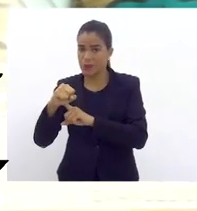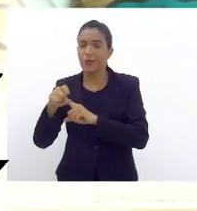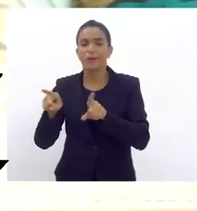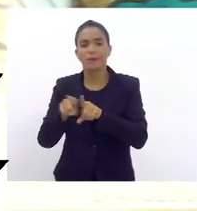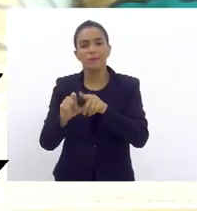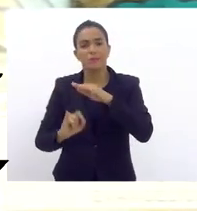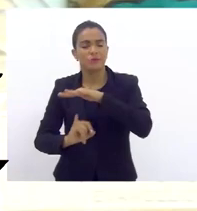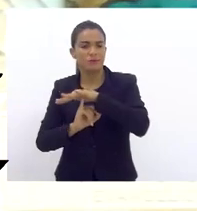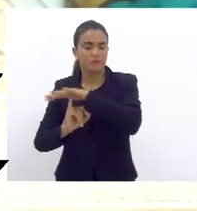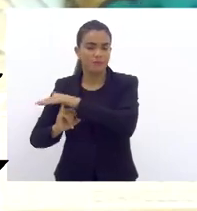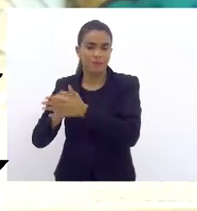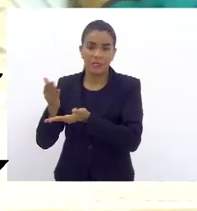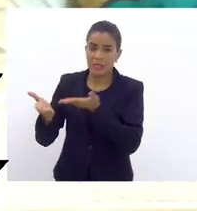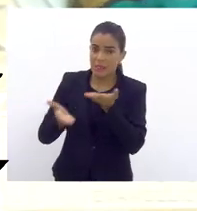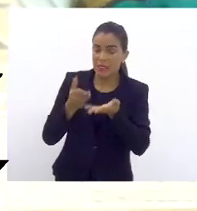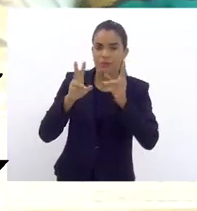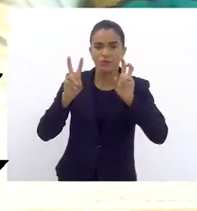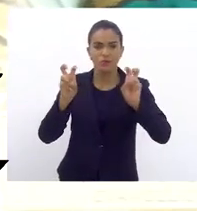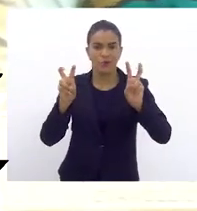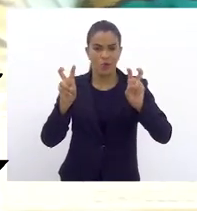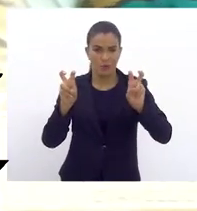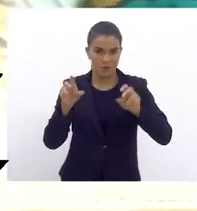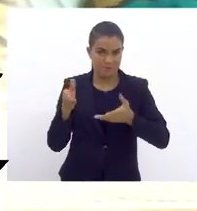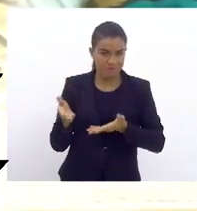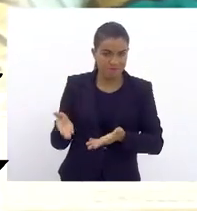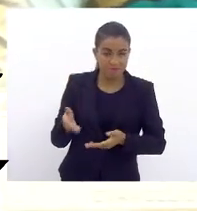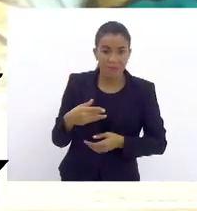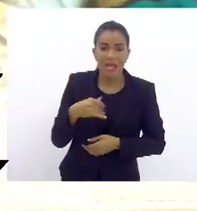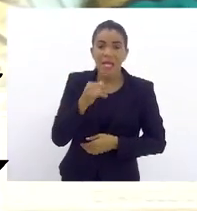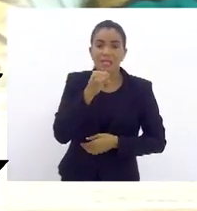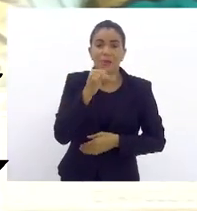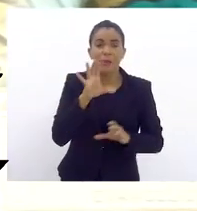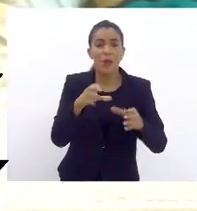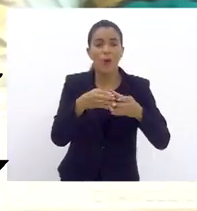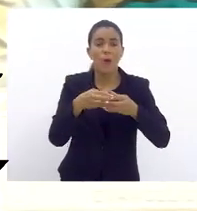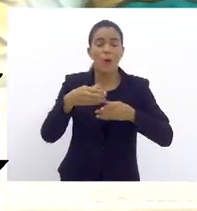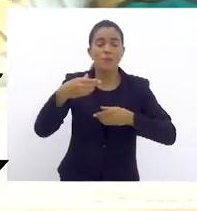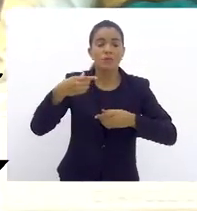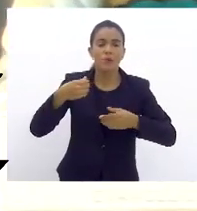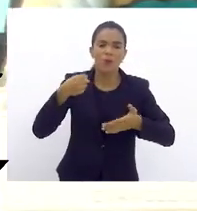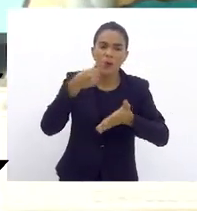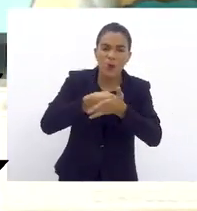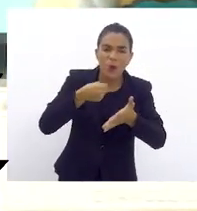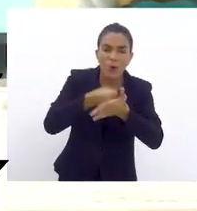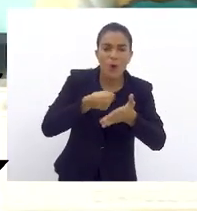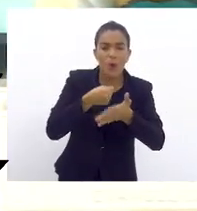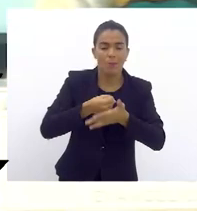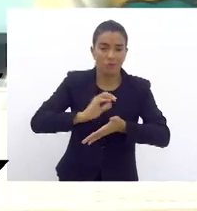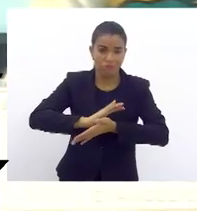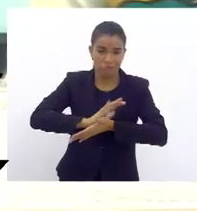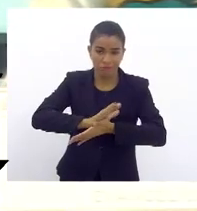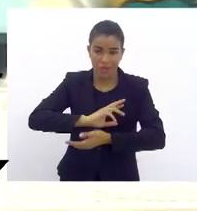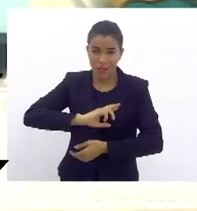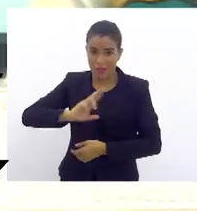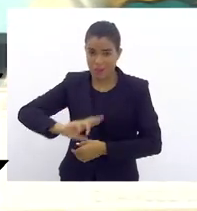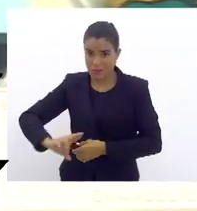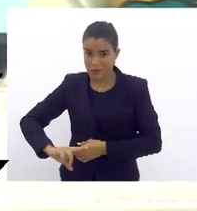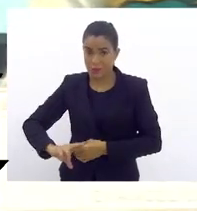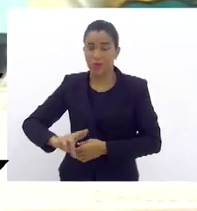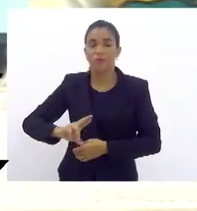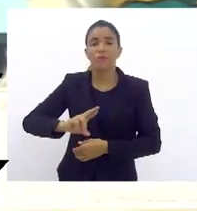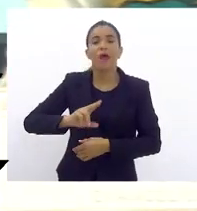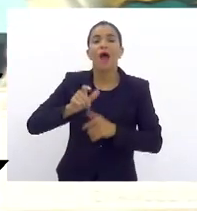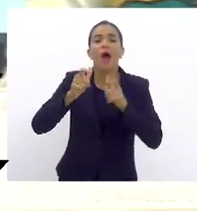das instituições que tratam desse tema como por exemplo nós temos a comissão de combate da intolerância religiosa da